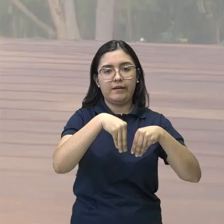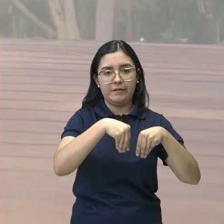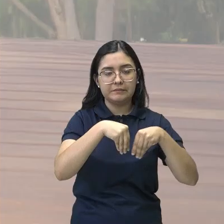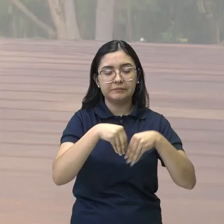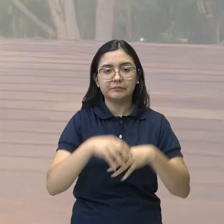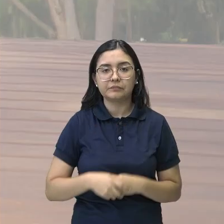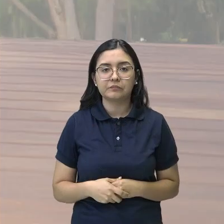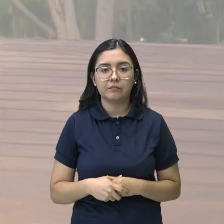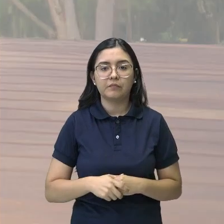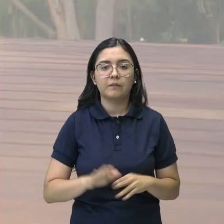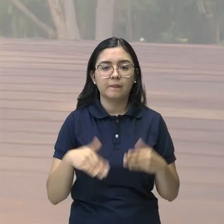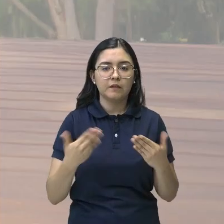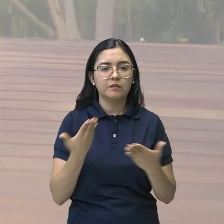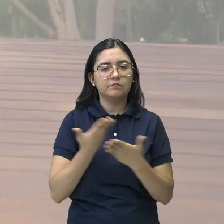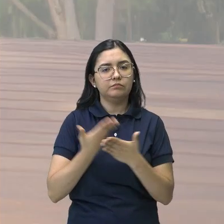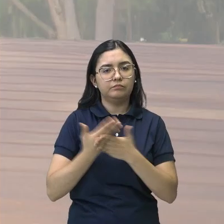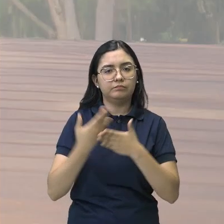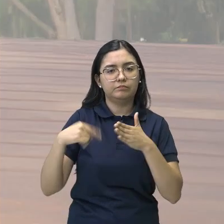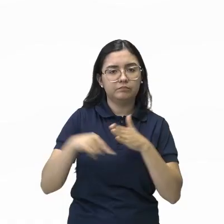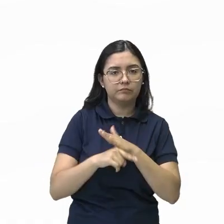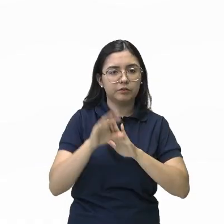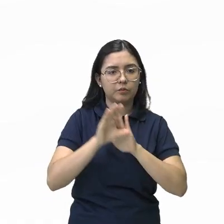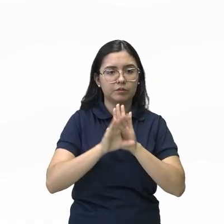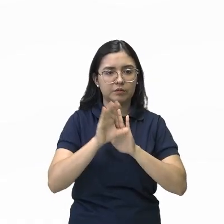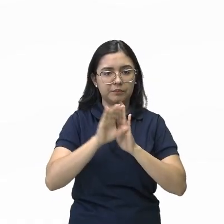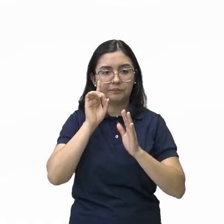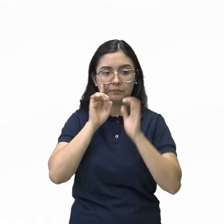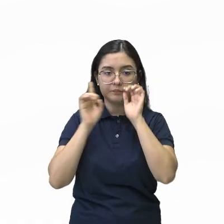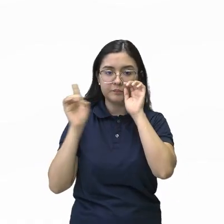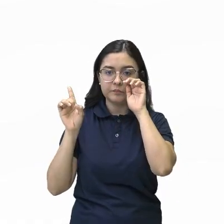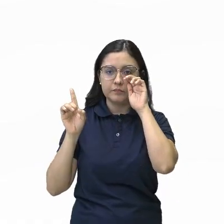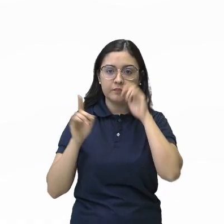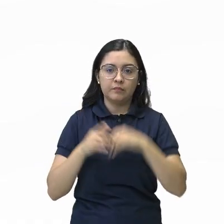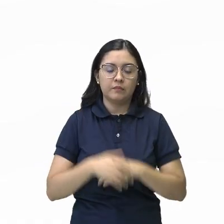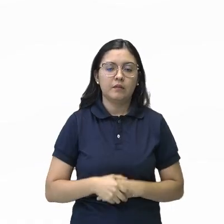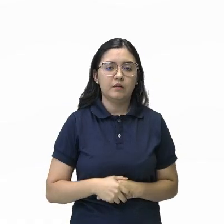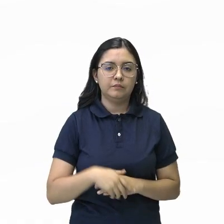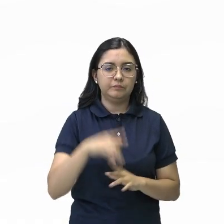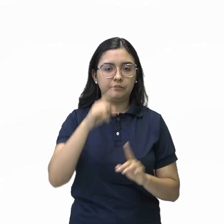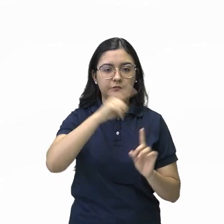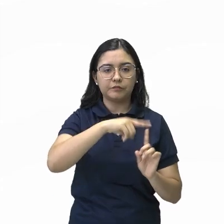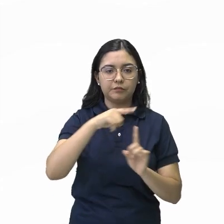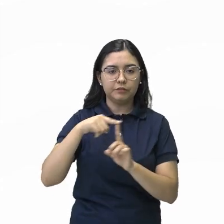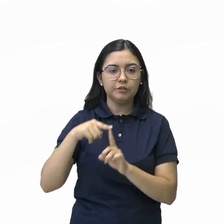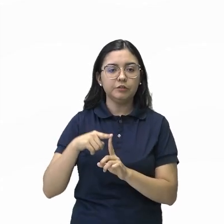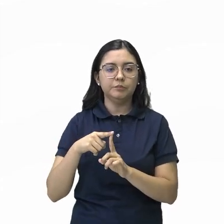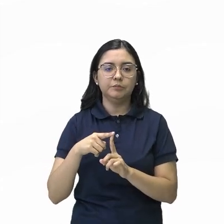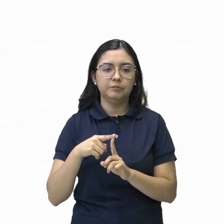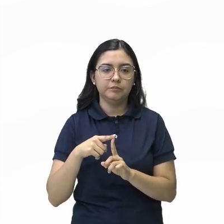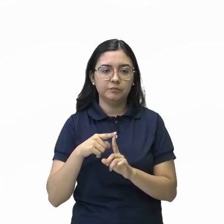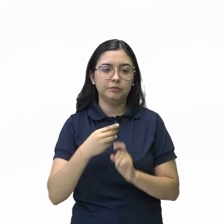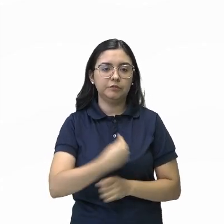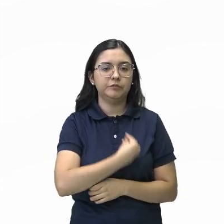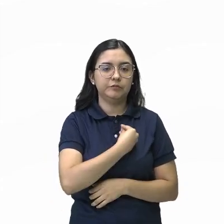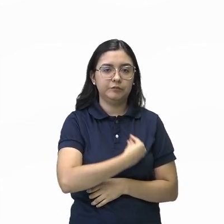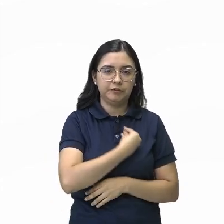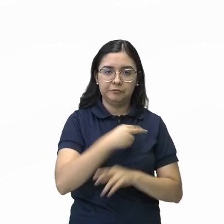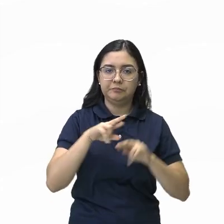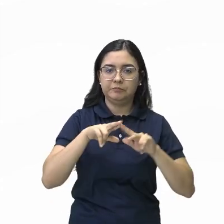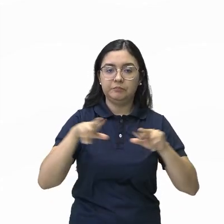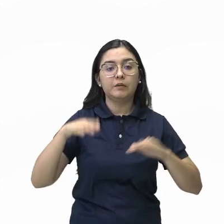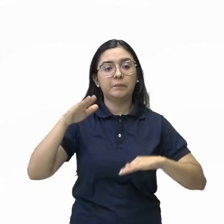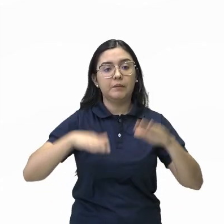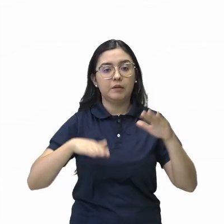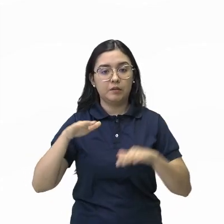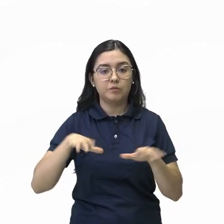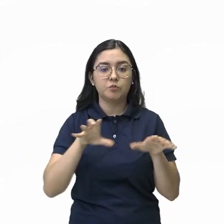E a gente vai aprofundar um pouquinho mais esse conceito. Então, olha só. Tipos de biodiversidade, dependendo dos